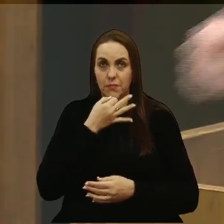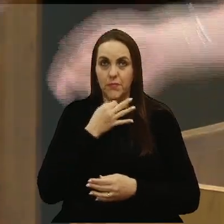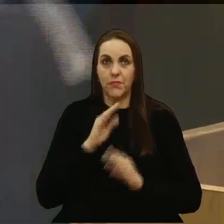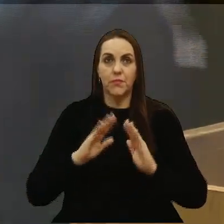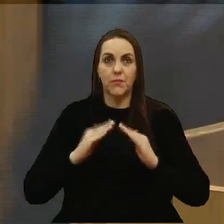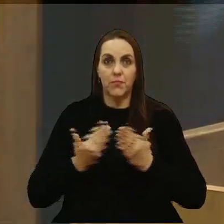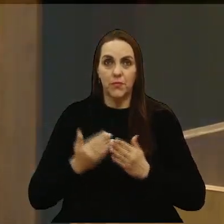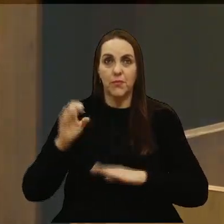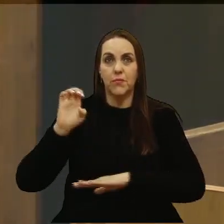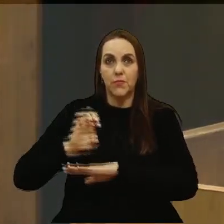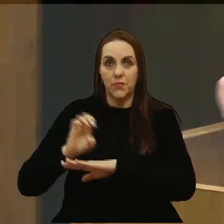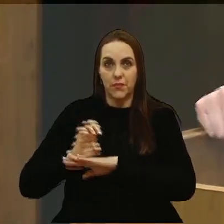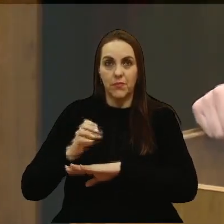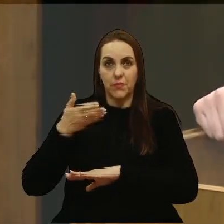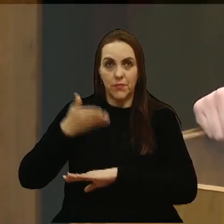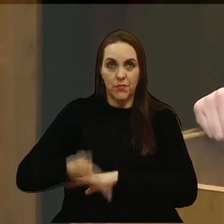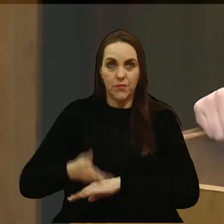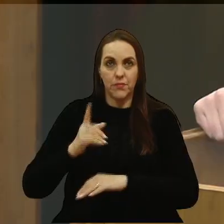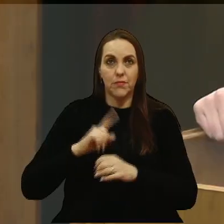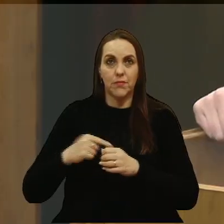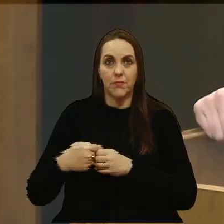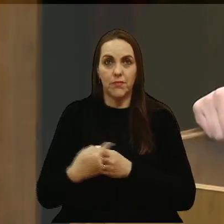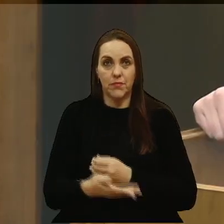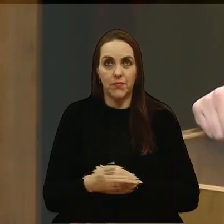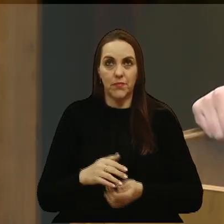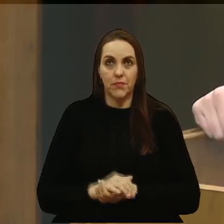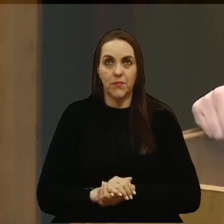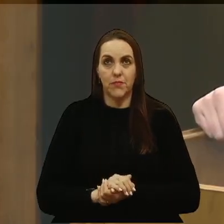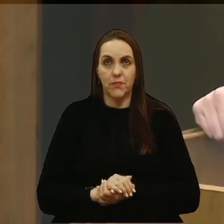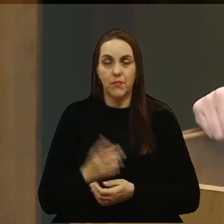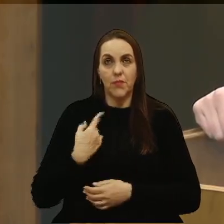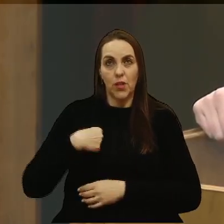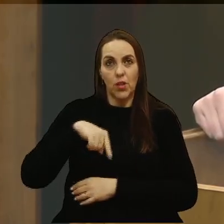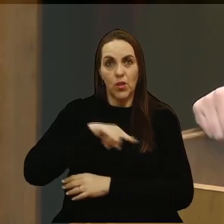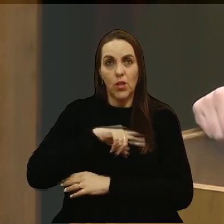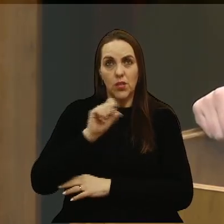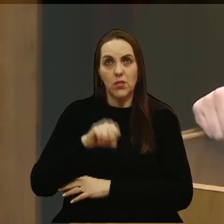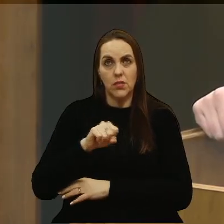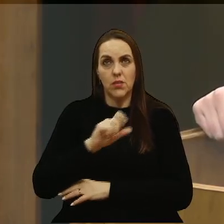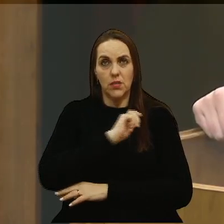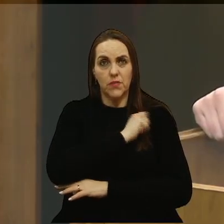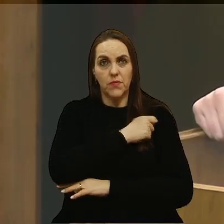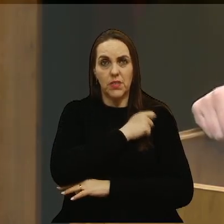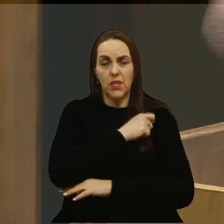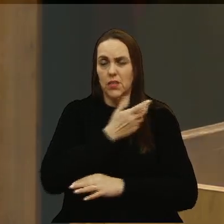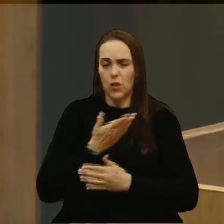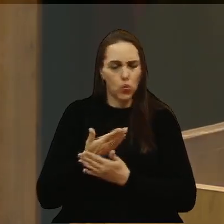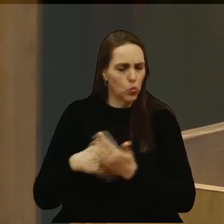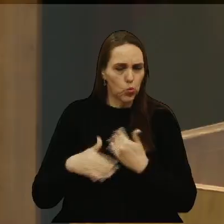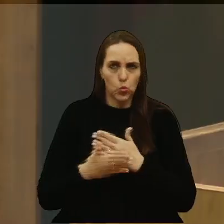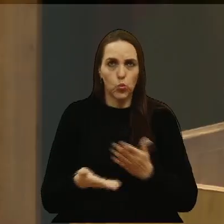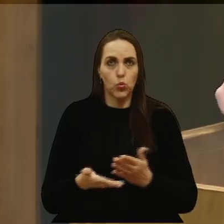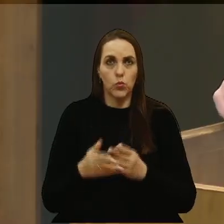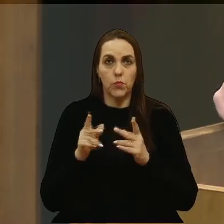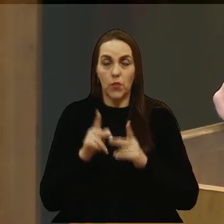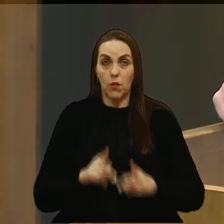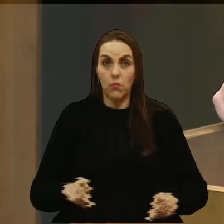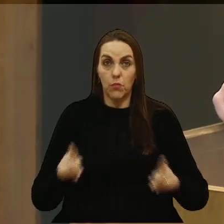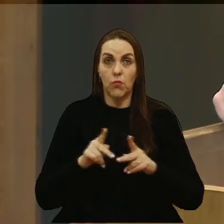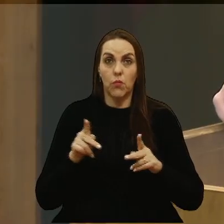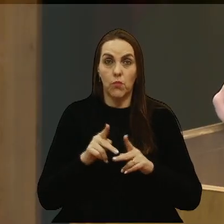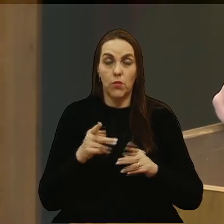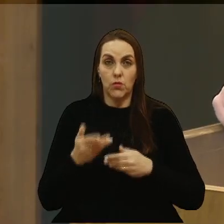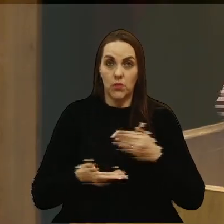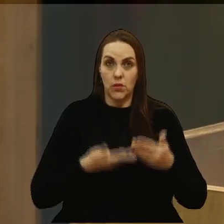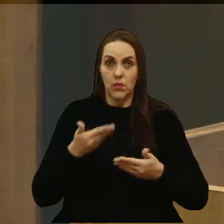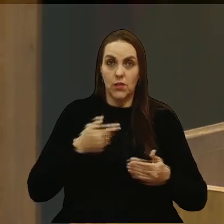estaduais estão em nossa cidade. E cabe a nós, sim, também fiscalizar tudo isso. Porque é o povo caxiense que está sendo